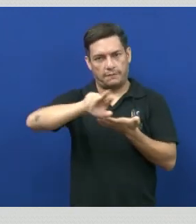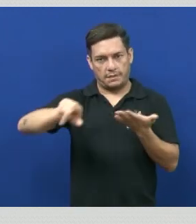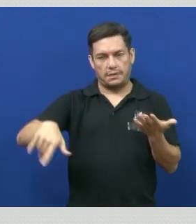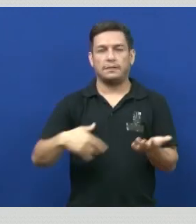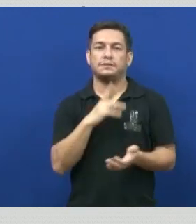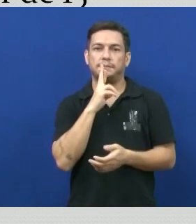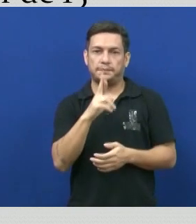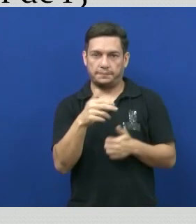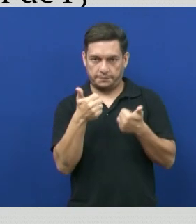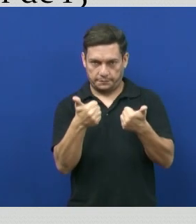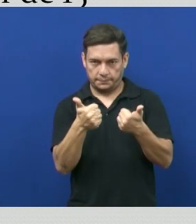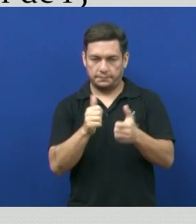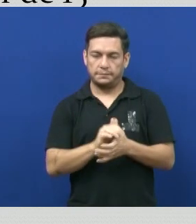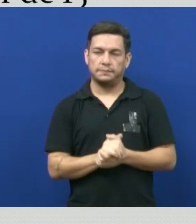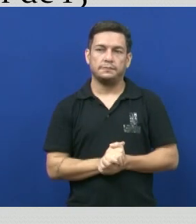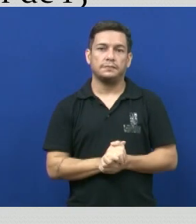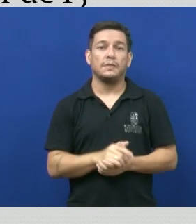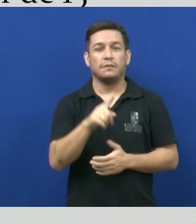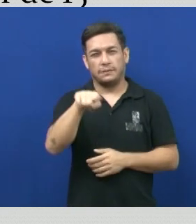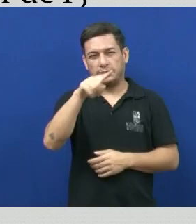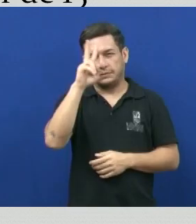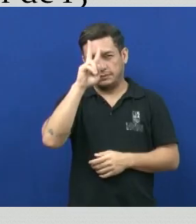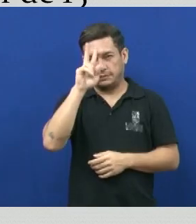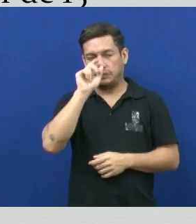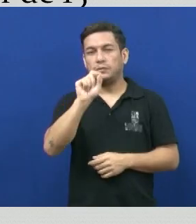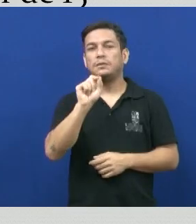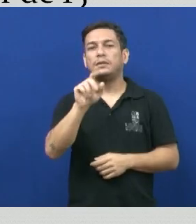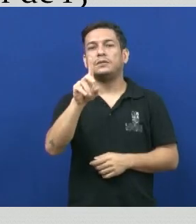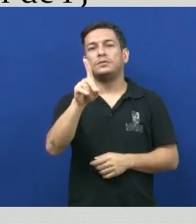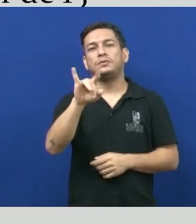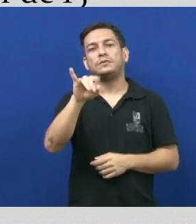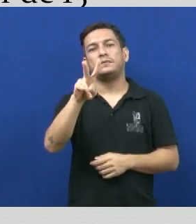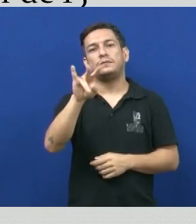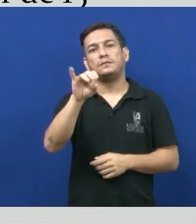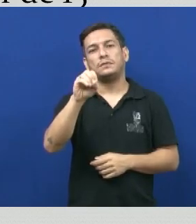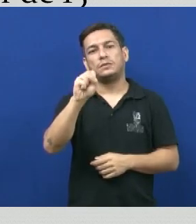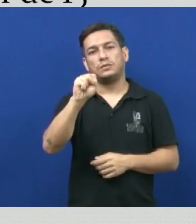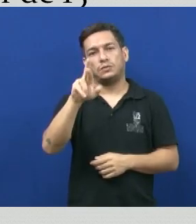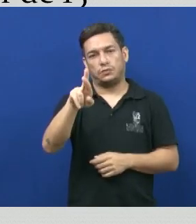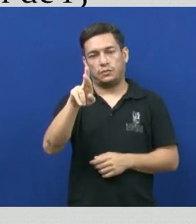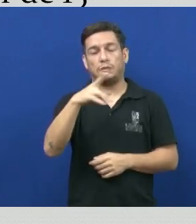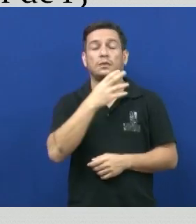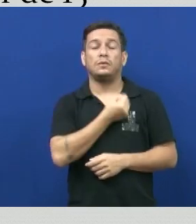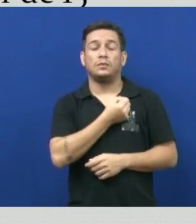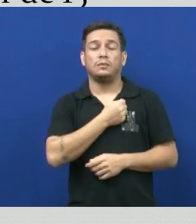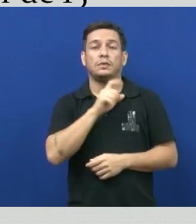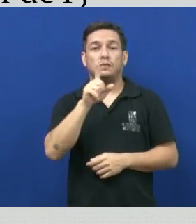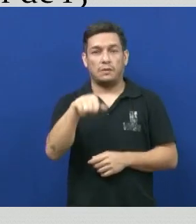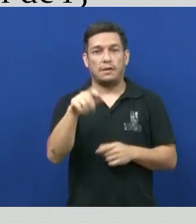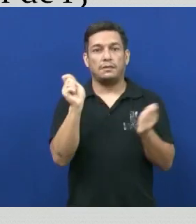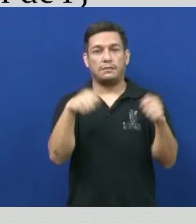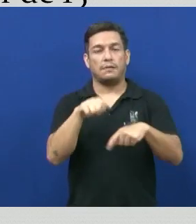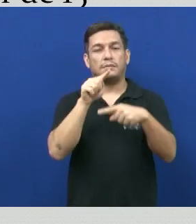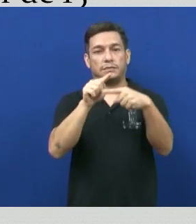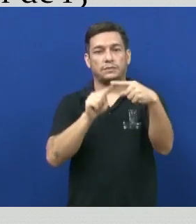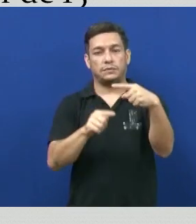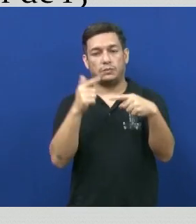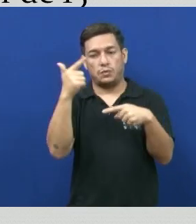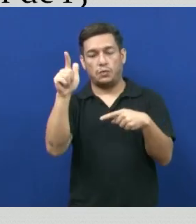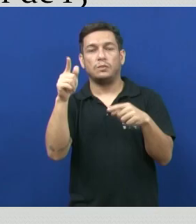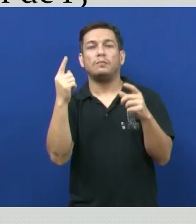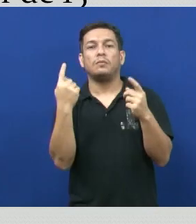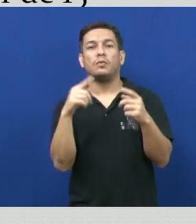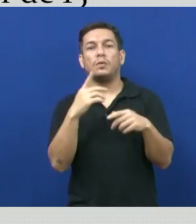múltiplos, tá certo? E você se lembra o que é um divisor? Dizemos que um número ele é divisor de outro quando eu resolvo